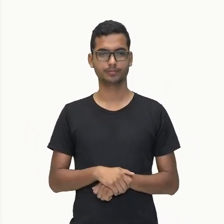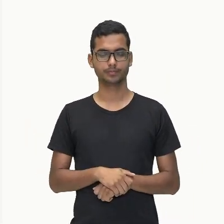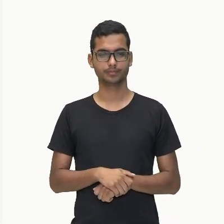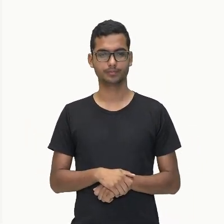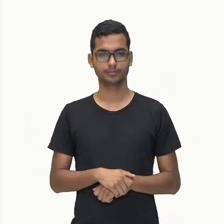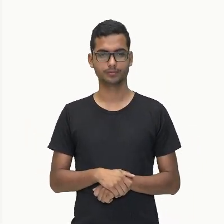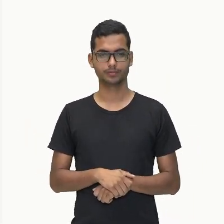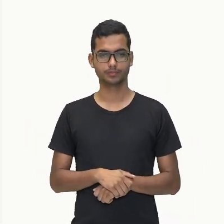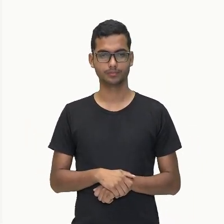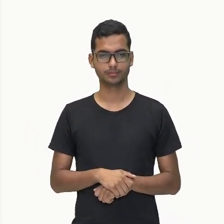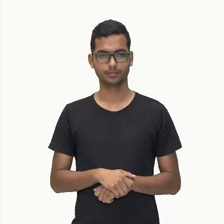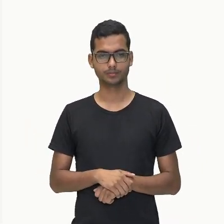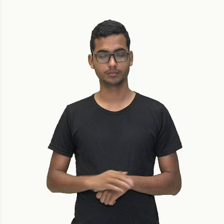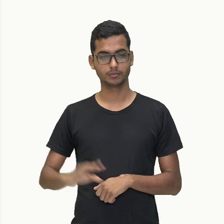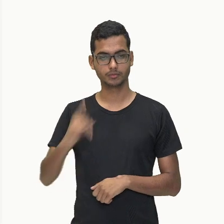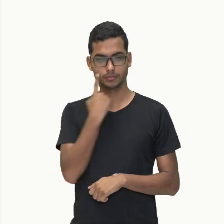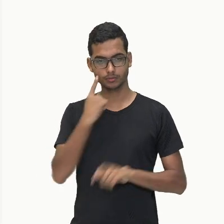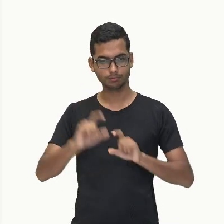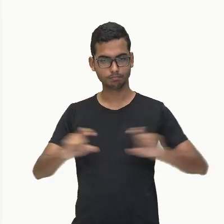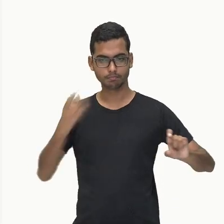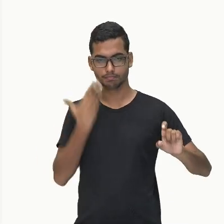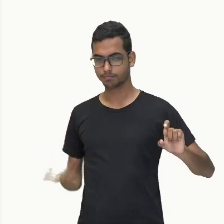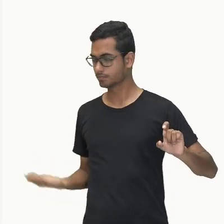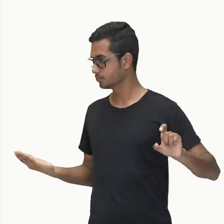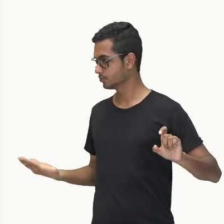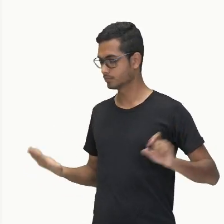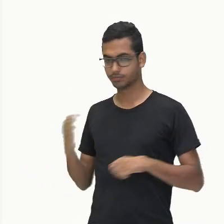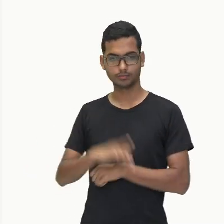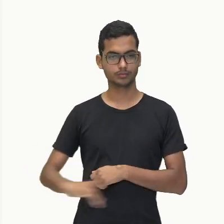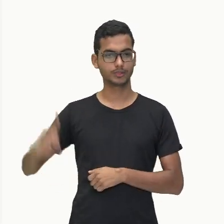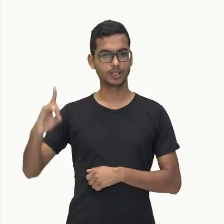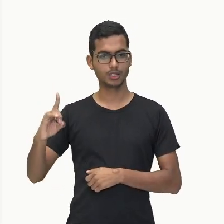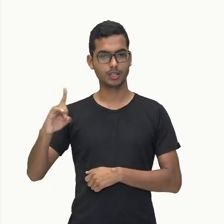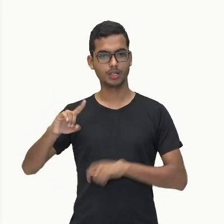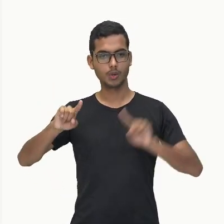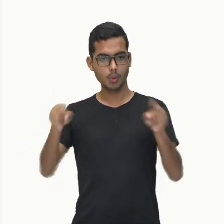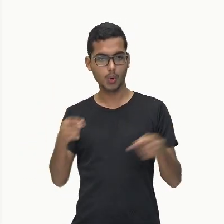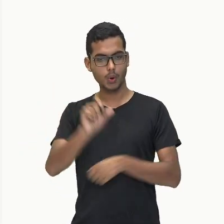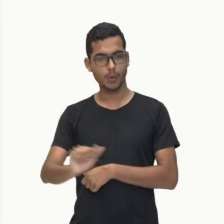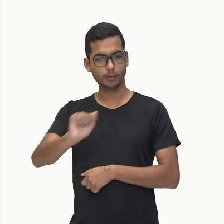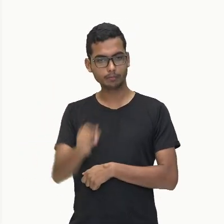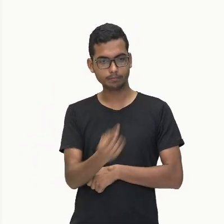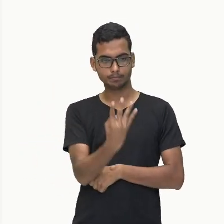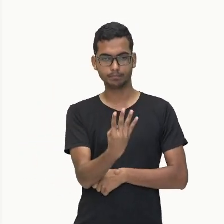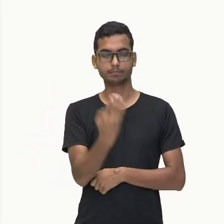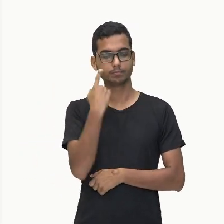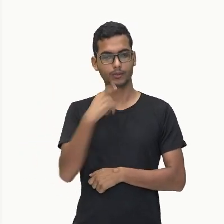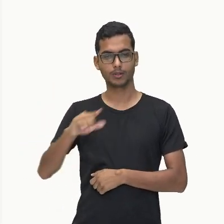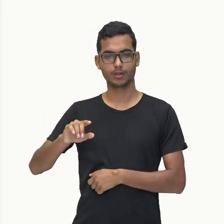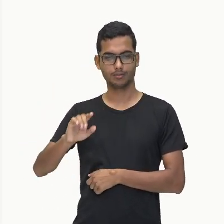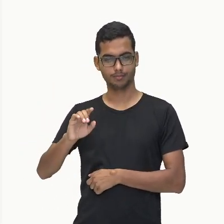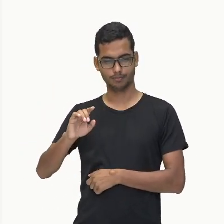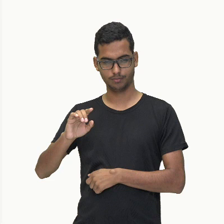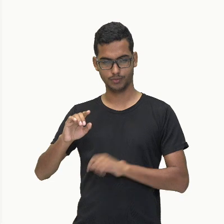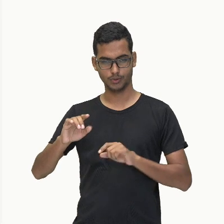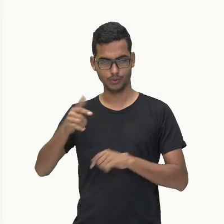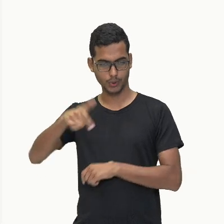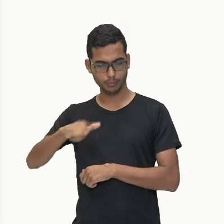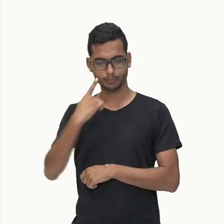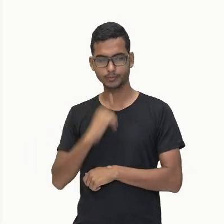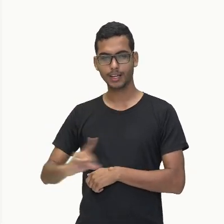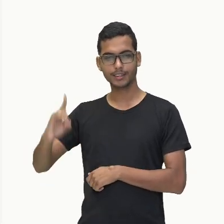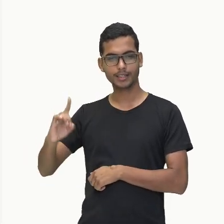o menos 2 porque o valor de abscissa do E é negativo, né? Negativo 2, tá? Então a gente sabe que aqui essa continha